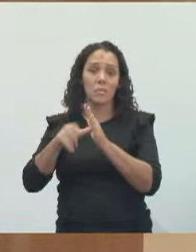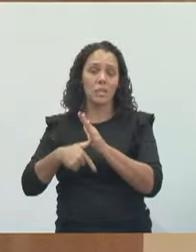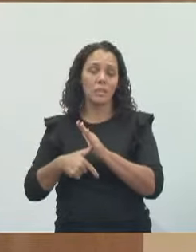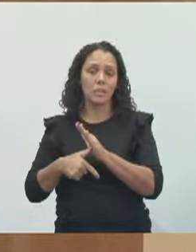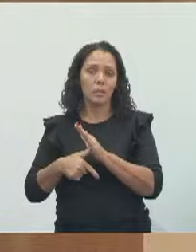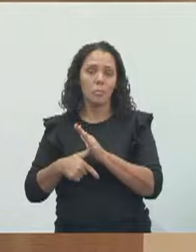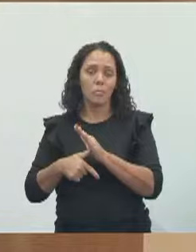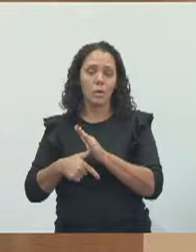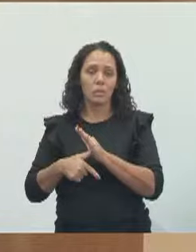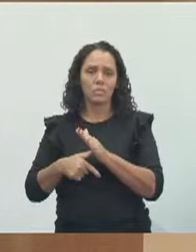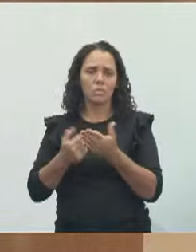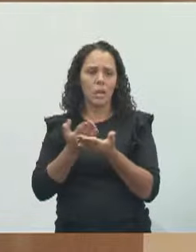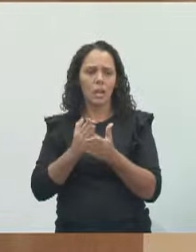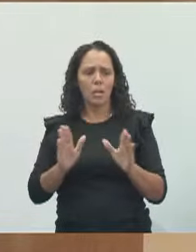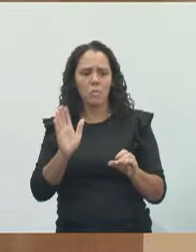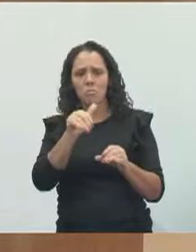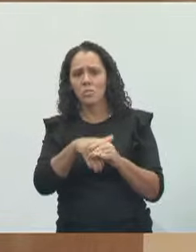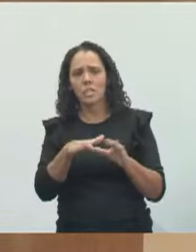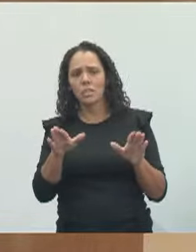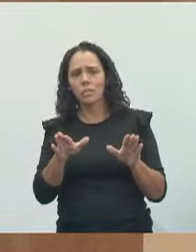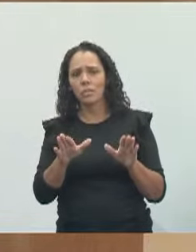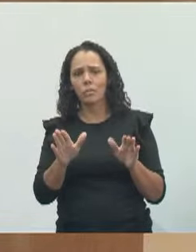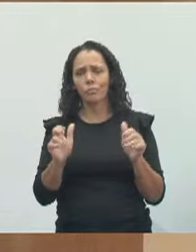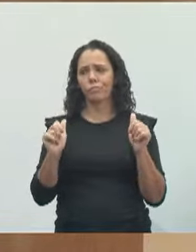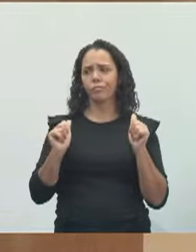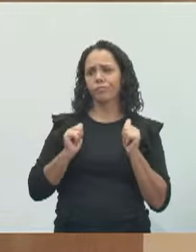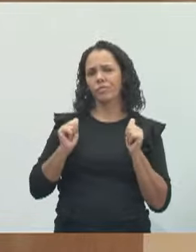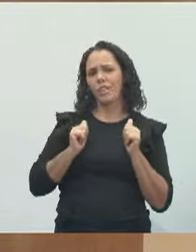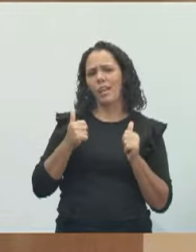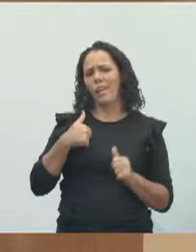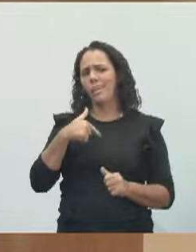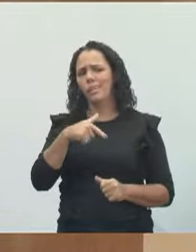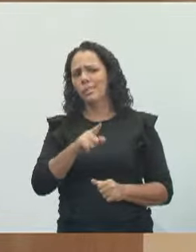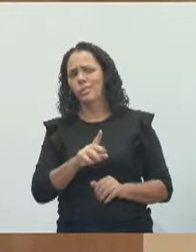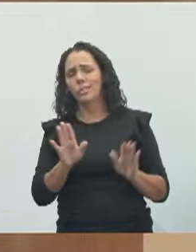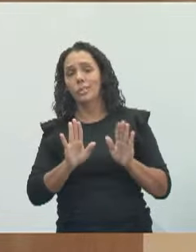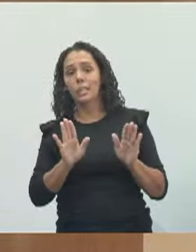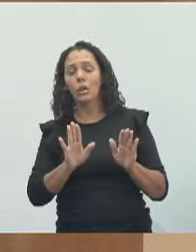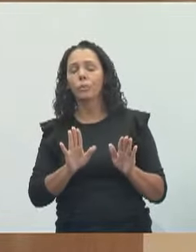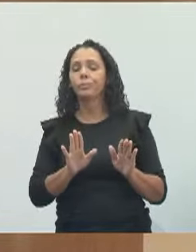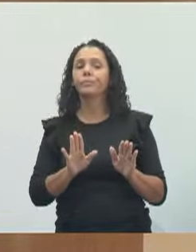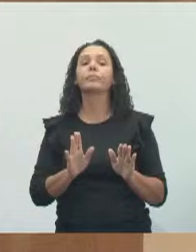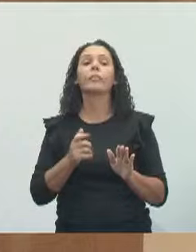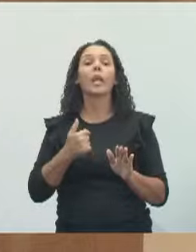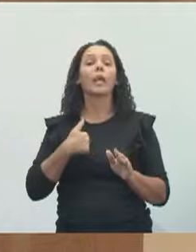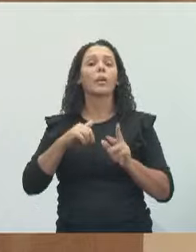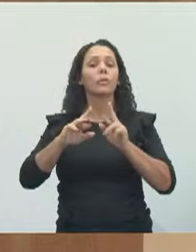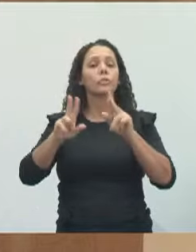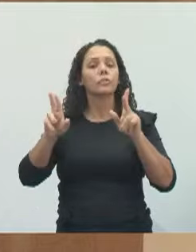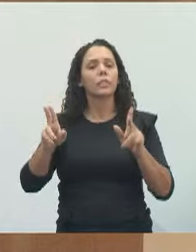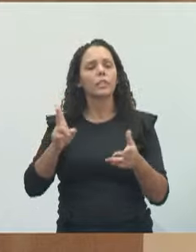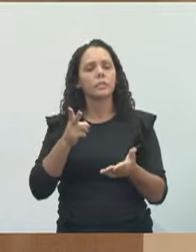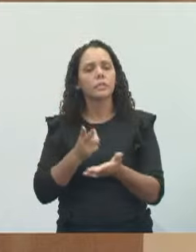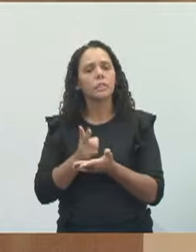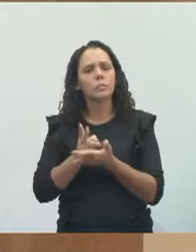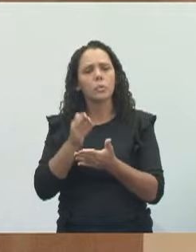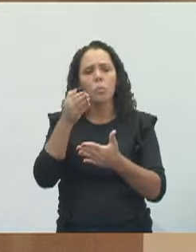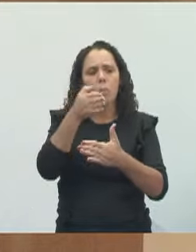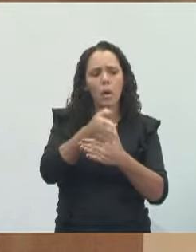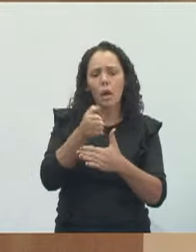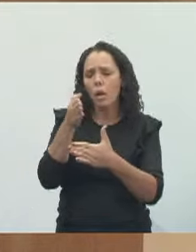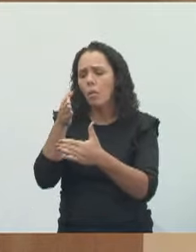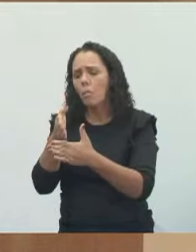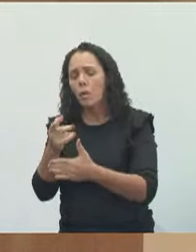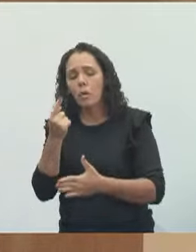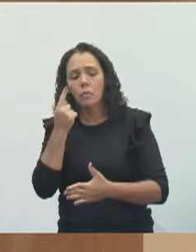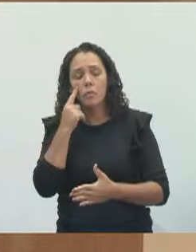vezes as pessoas se acomodam, né? Não gosta de ir no barro, sujar o pé. E aqui não, aqui é um vereador que vai lá, coloca a mão na massa mesmo para trabalhar